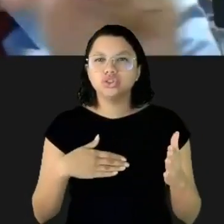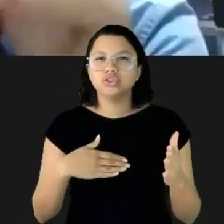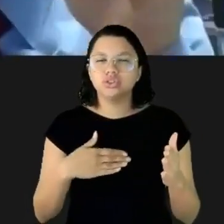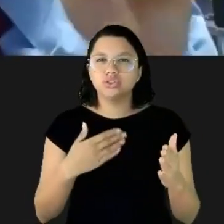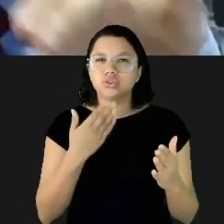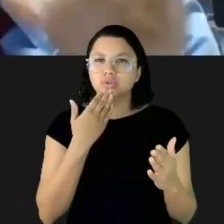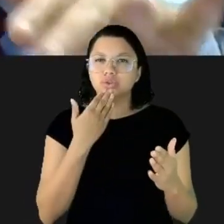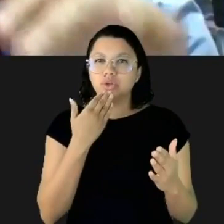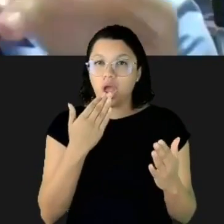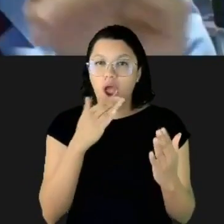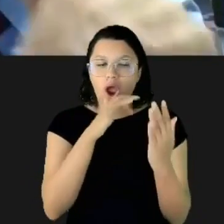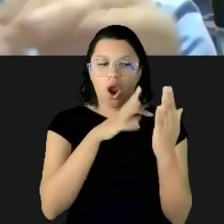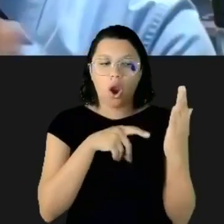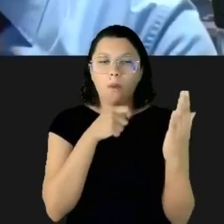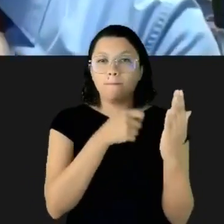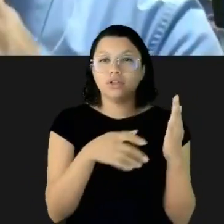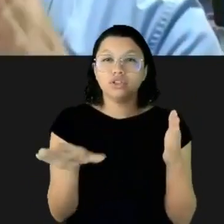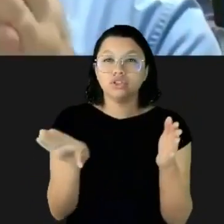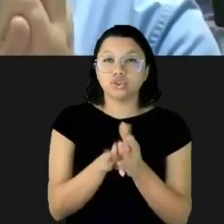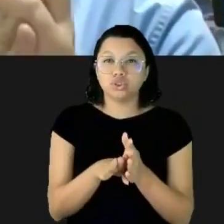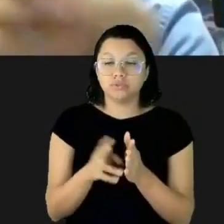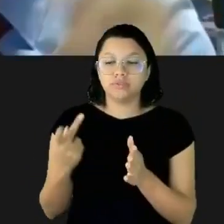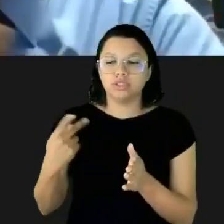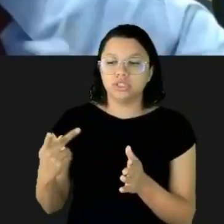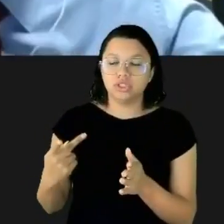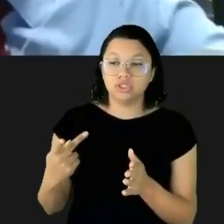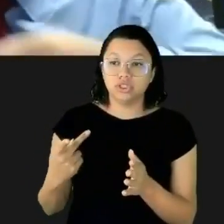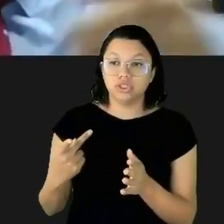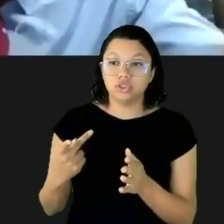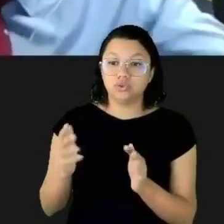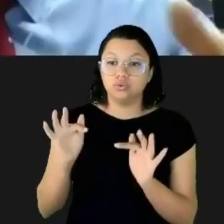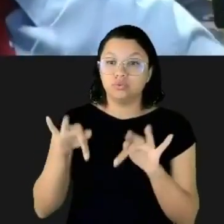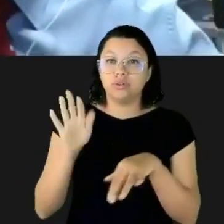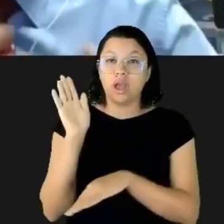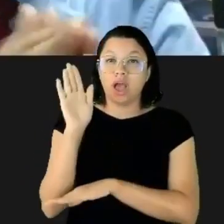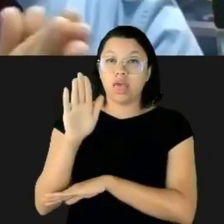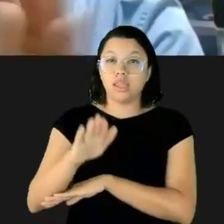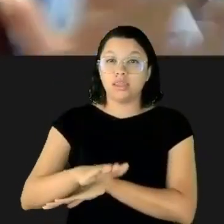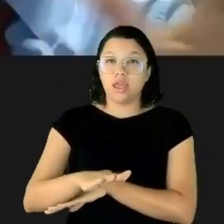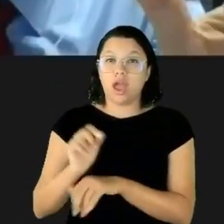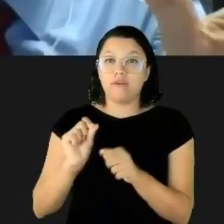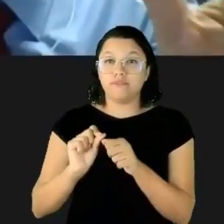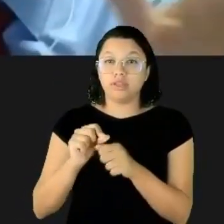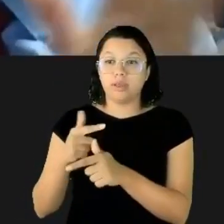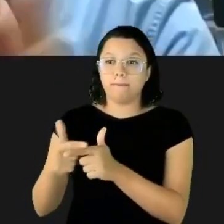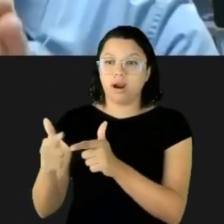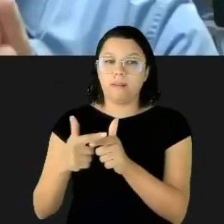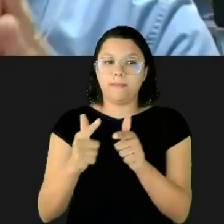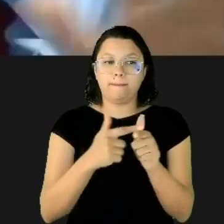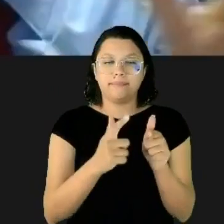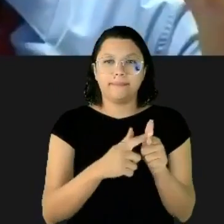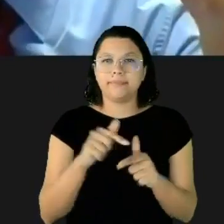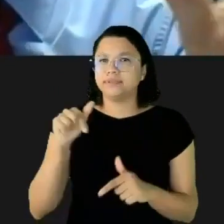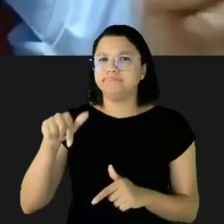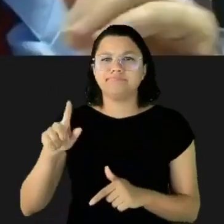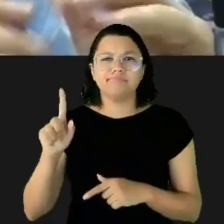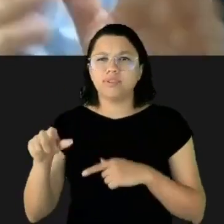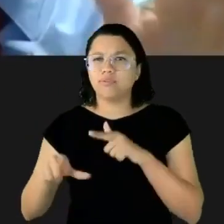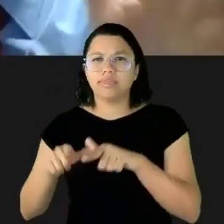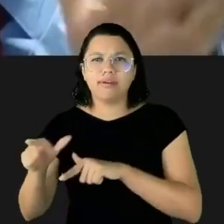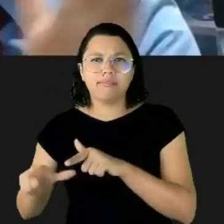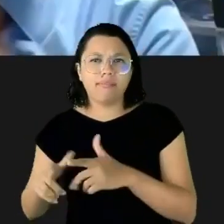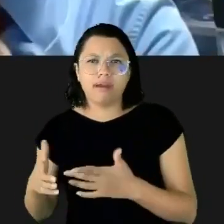chegava e a gente pegava o final da tarde lá e fazia a distribuição esse é o agrupador ele não é